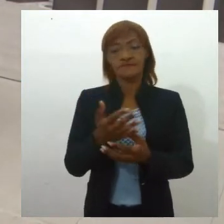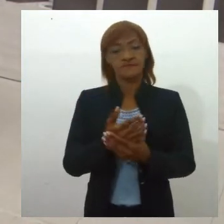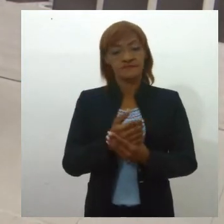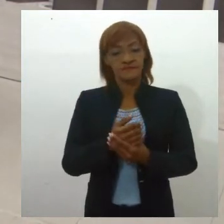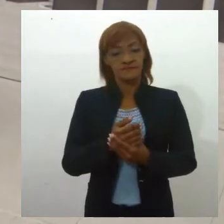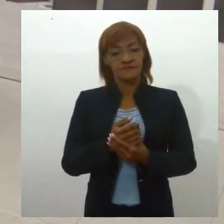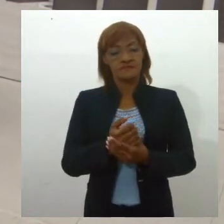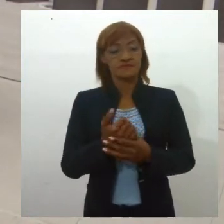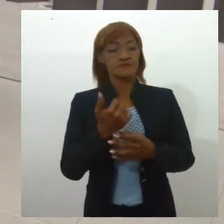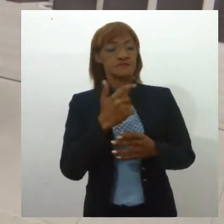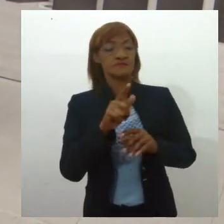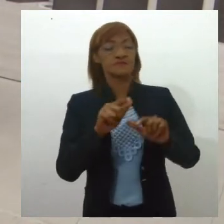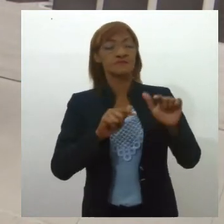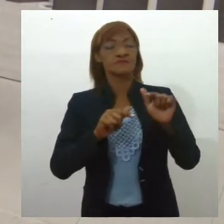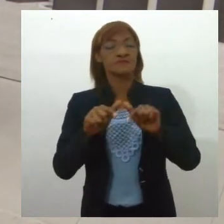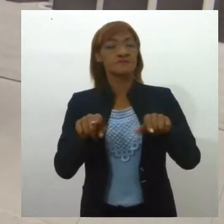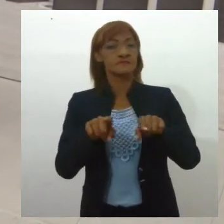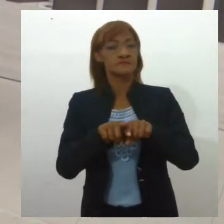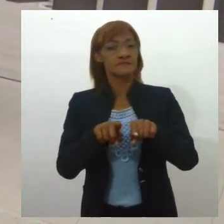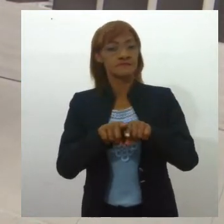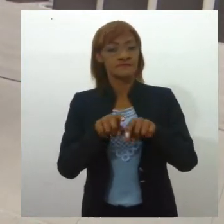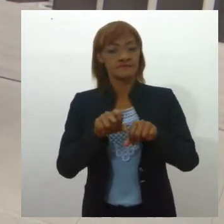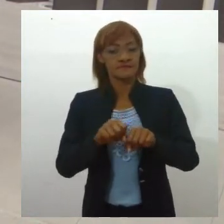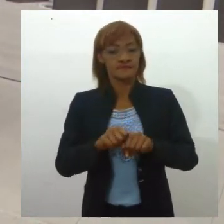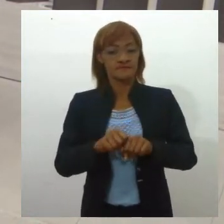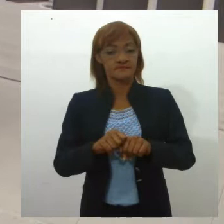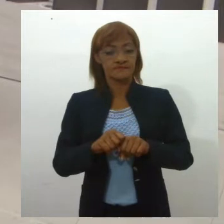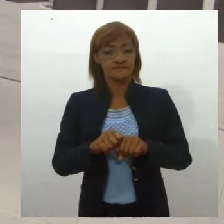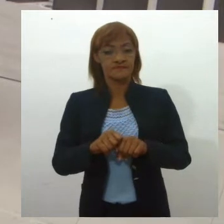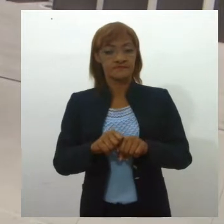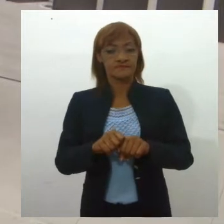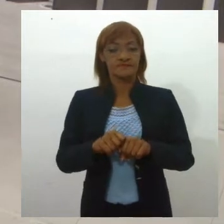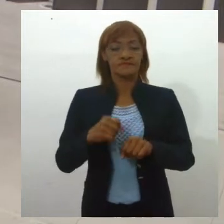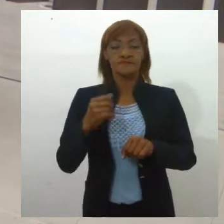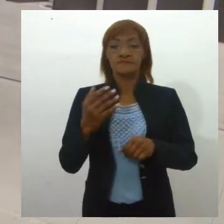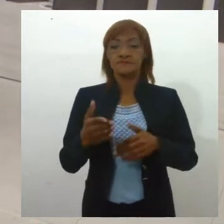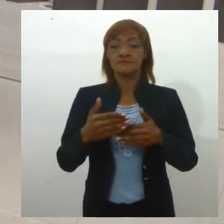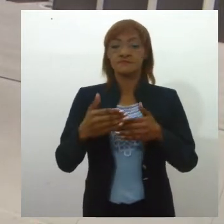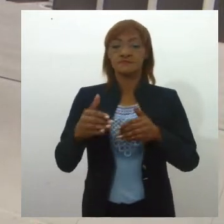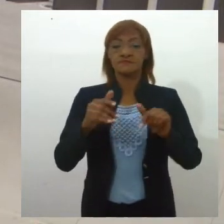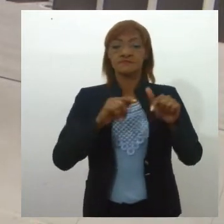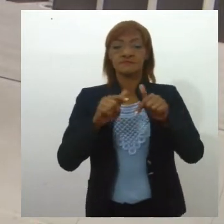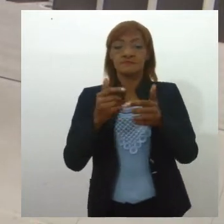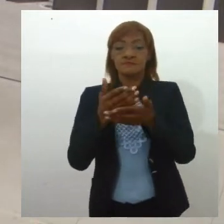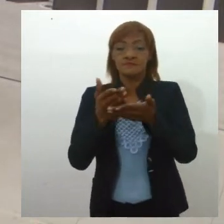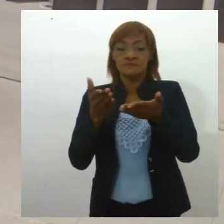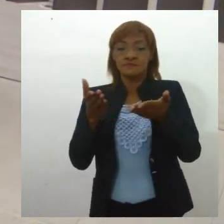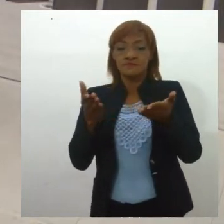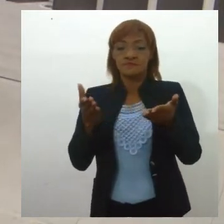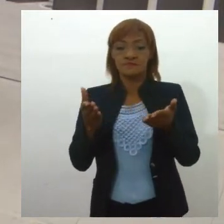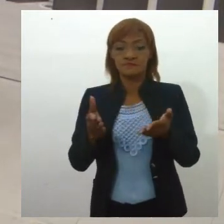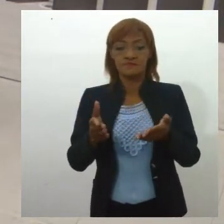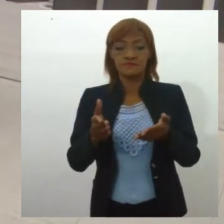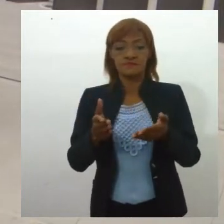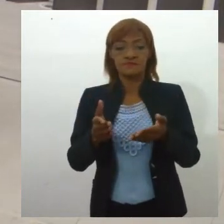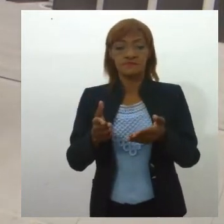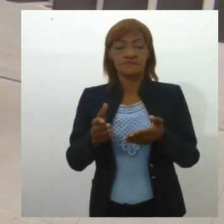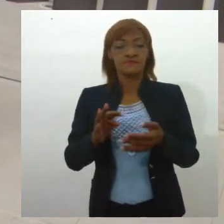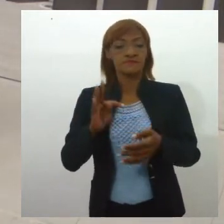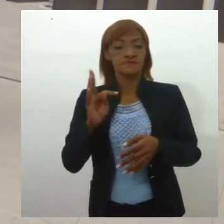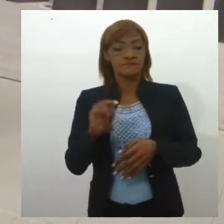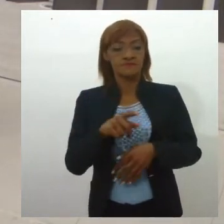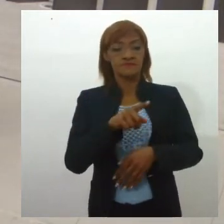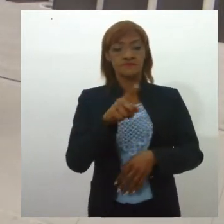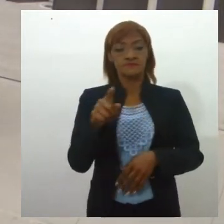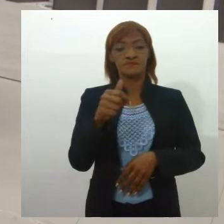outros trabalhos de educação ambiental. E durante esse tempo do trabalho de vocês, todas essas análises que vocês